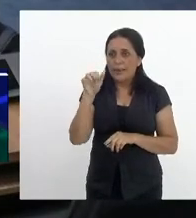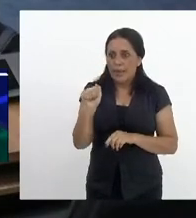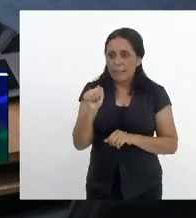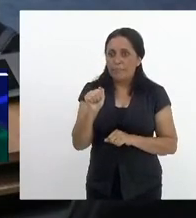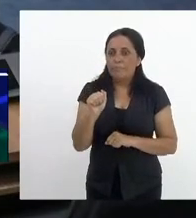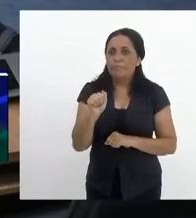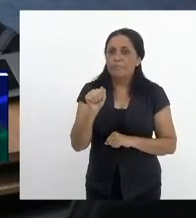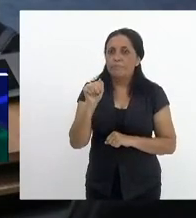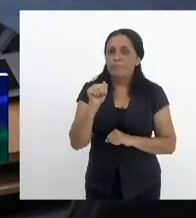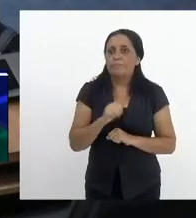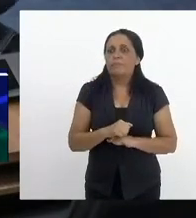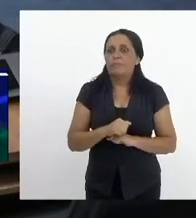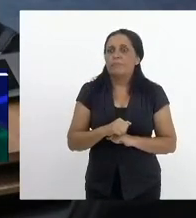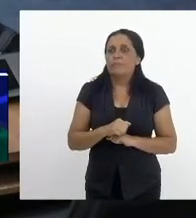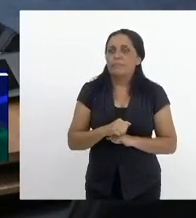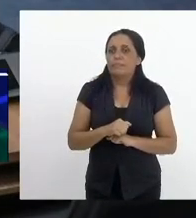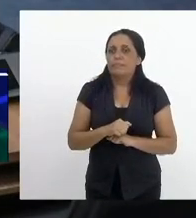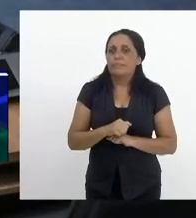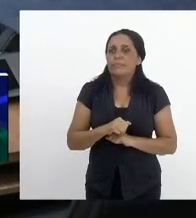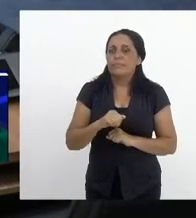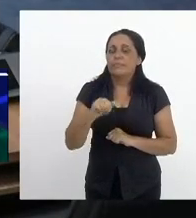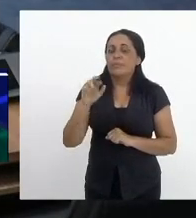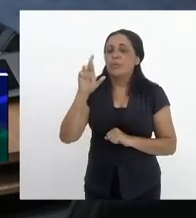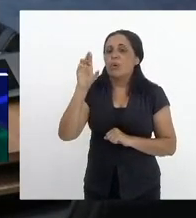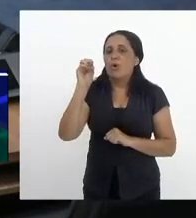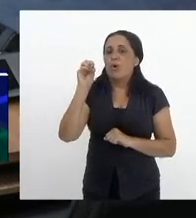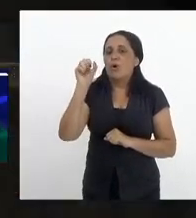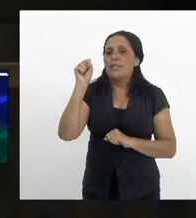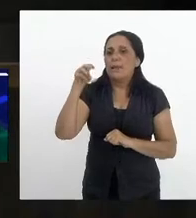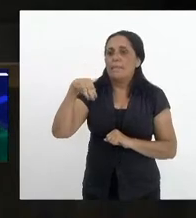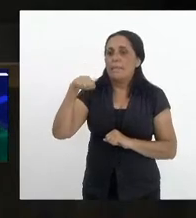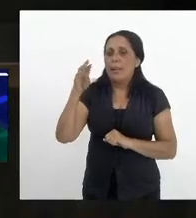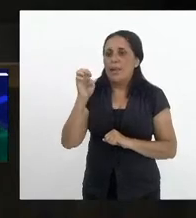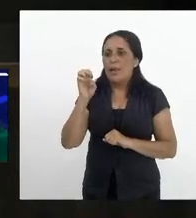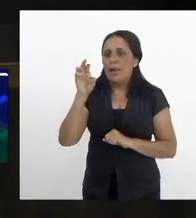Rosenberg. Carlos Macedo, Brazão, enfermeira.